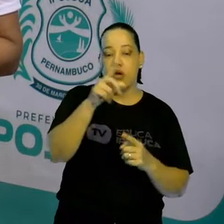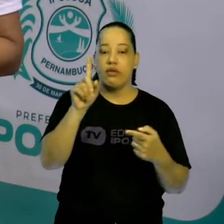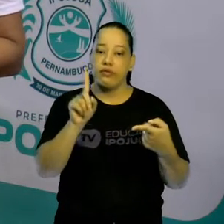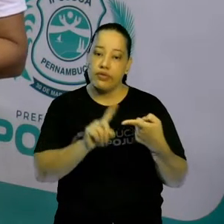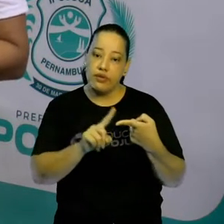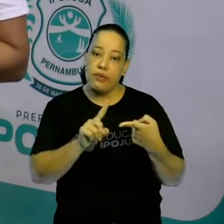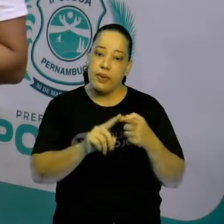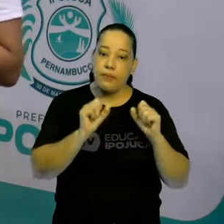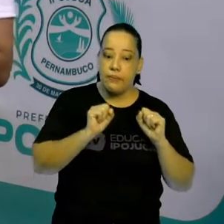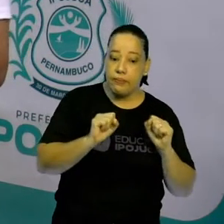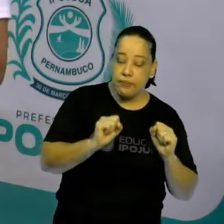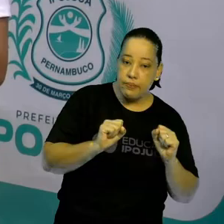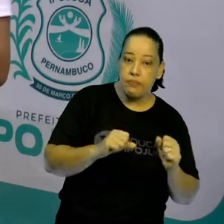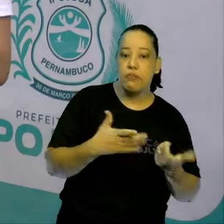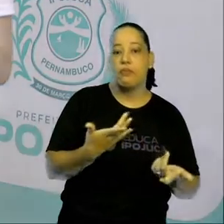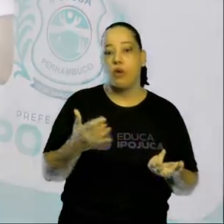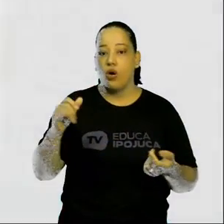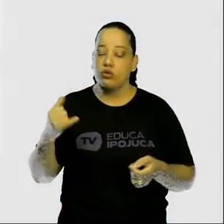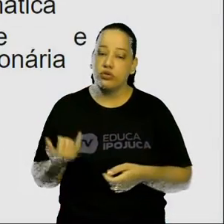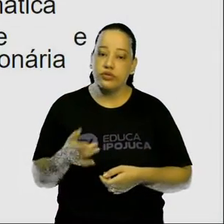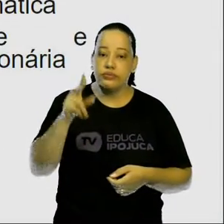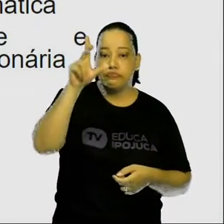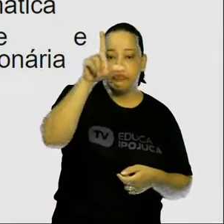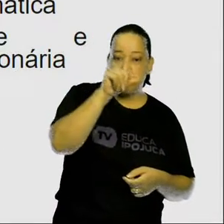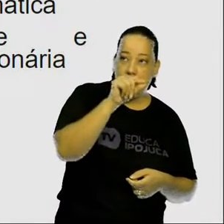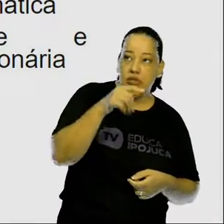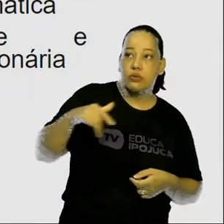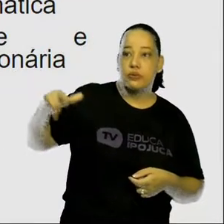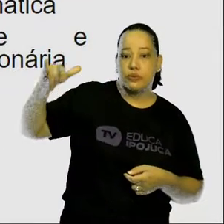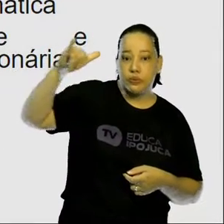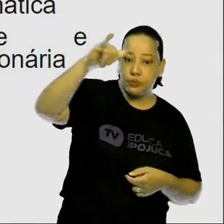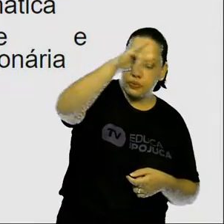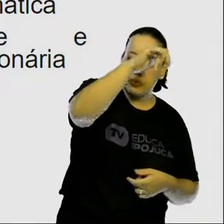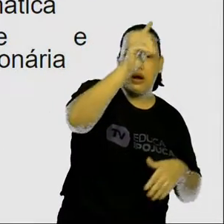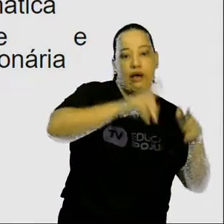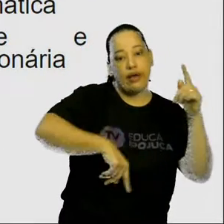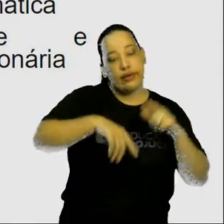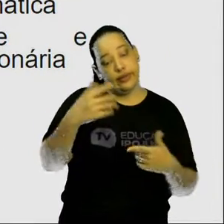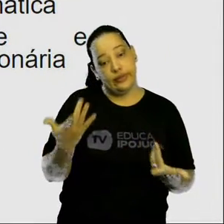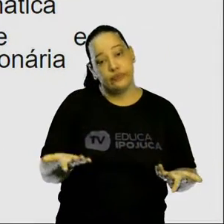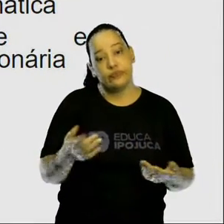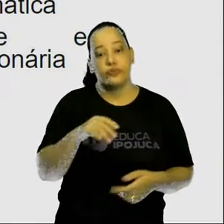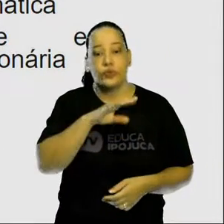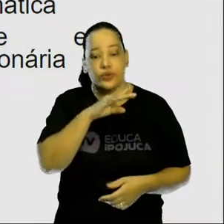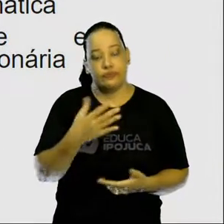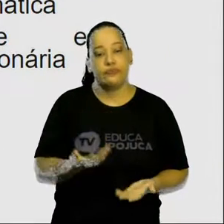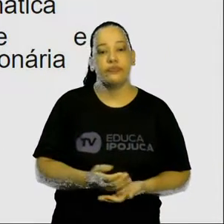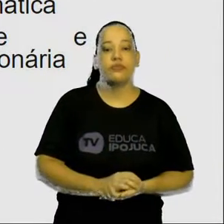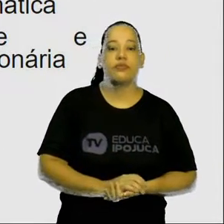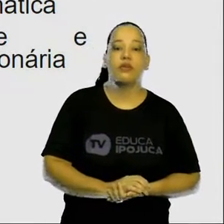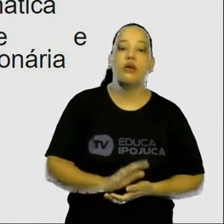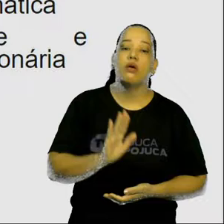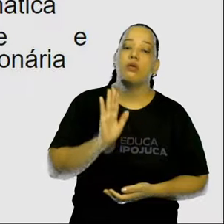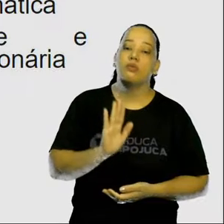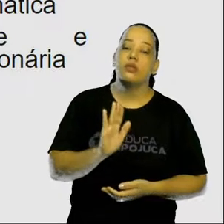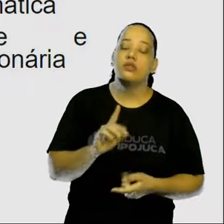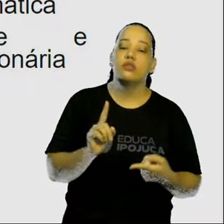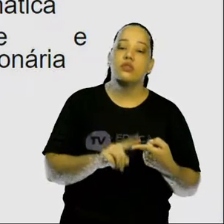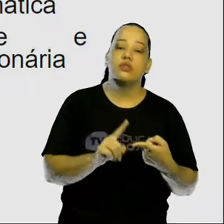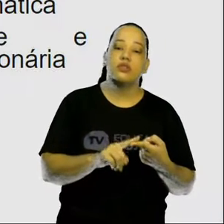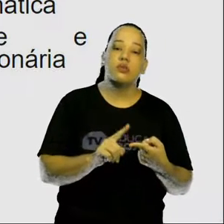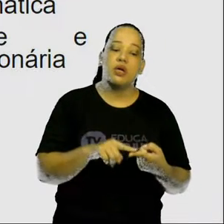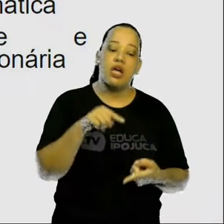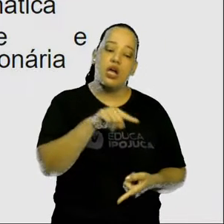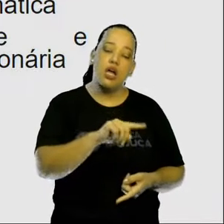aves. A energia solar, ela é autossuficiente e renovável. Não